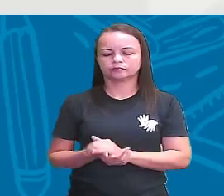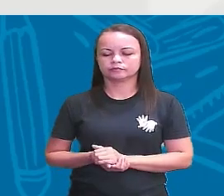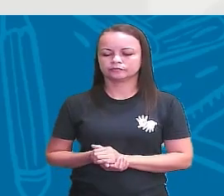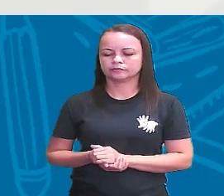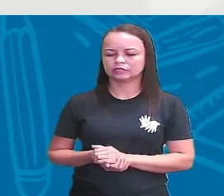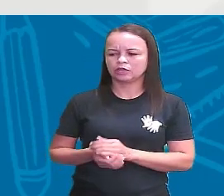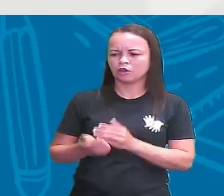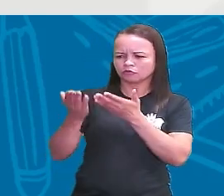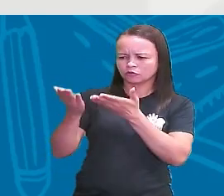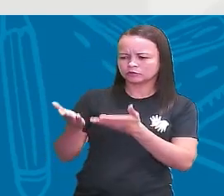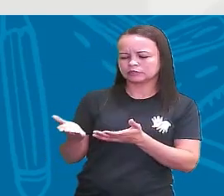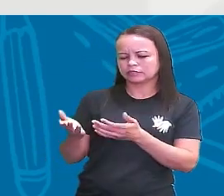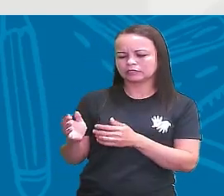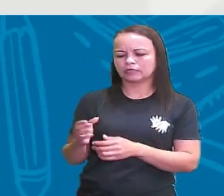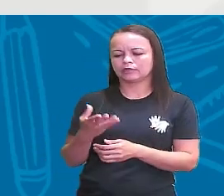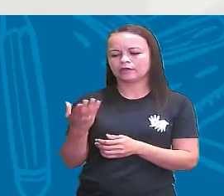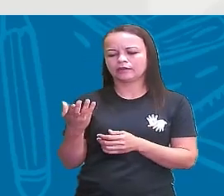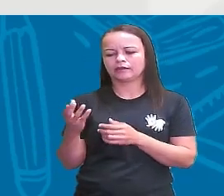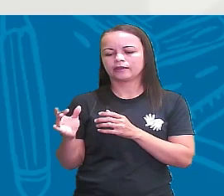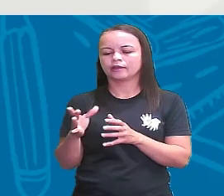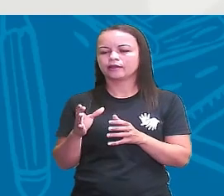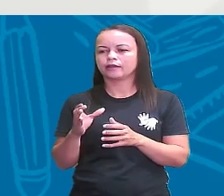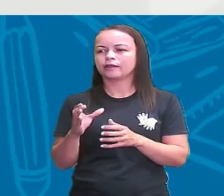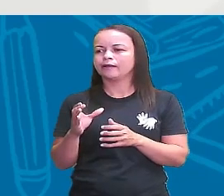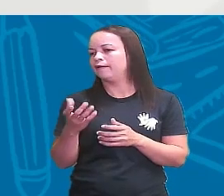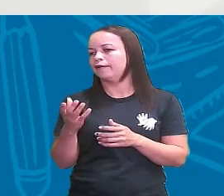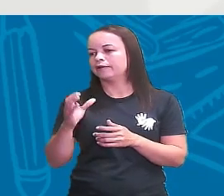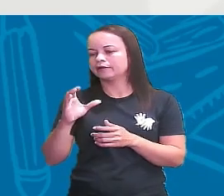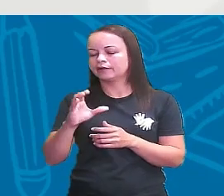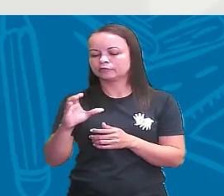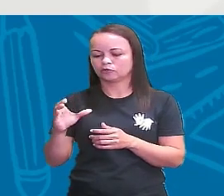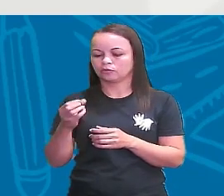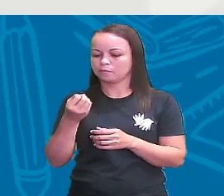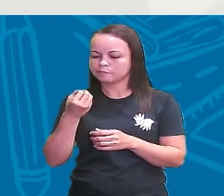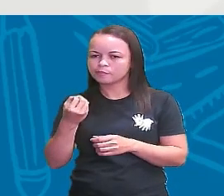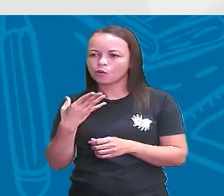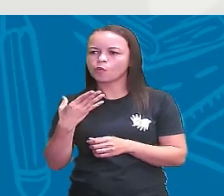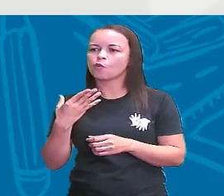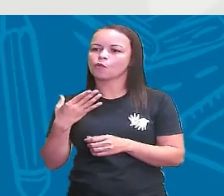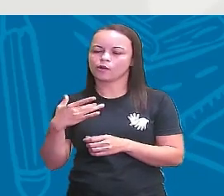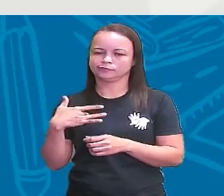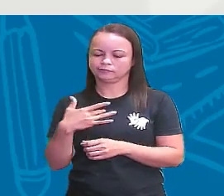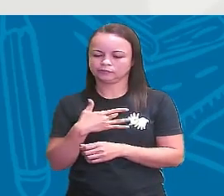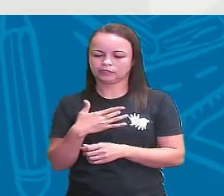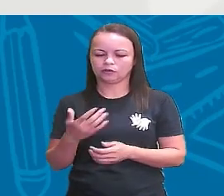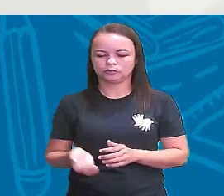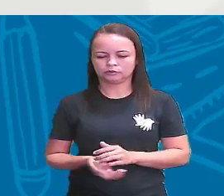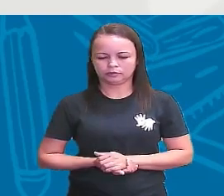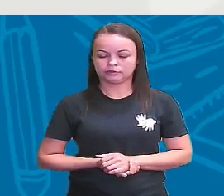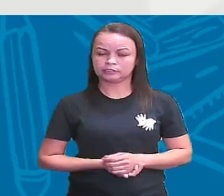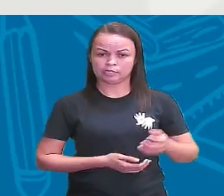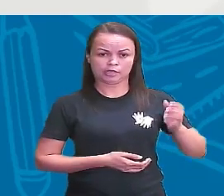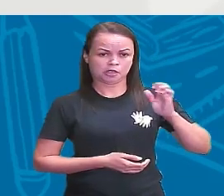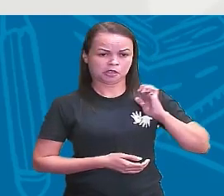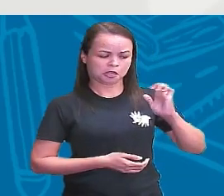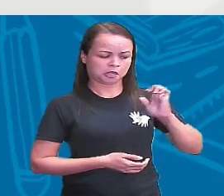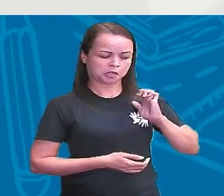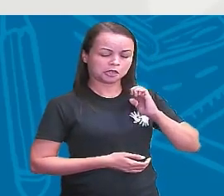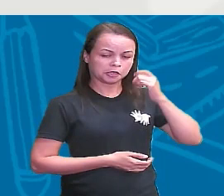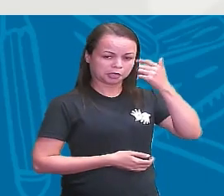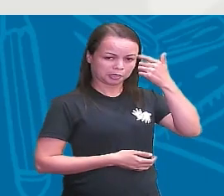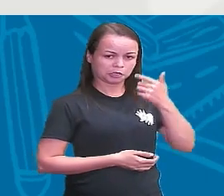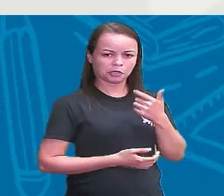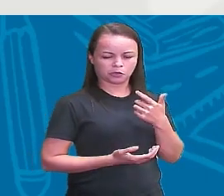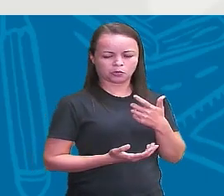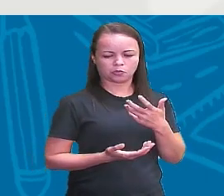boa saúde. Ser rico é ter muito dinheiro, é a condição financeira.